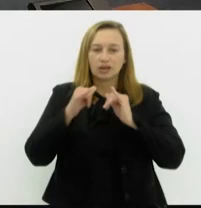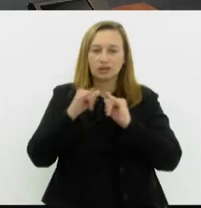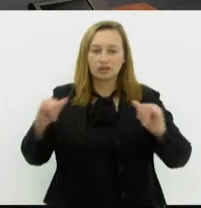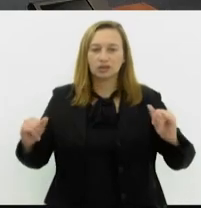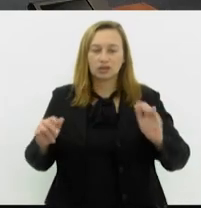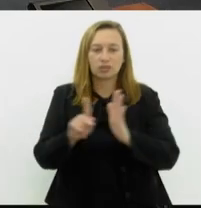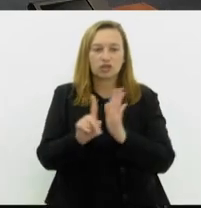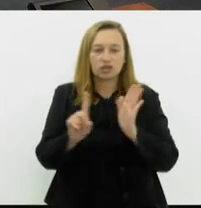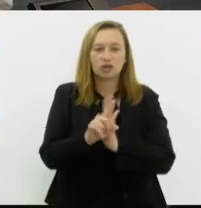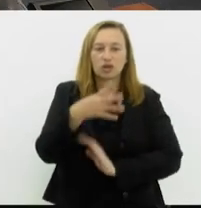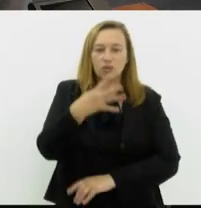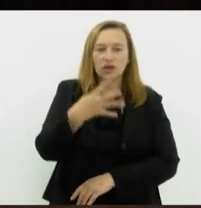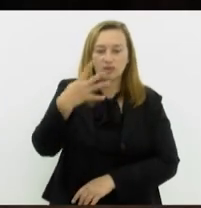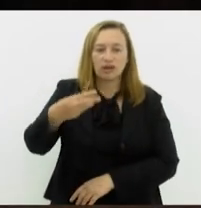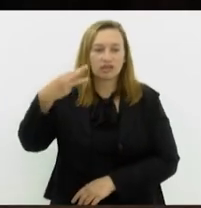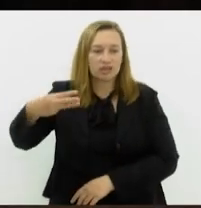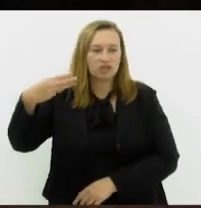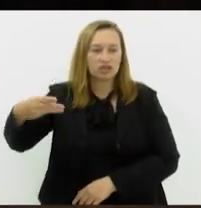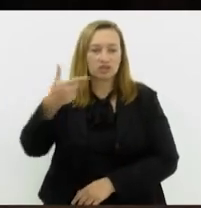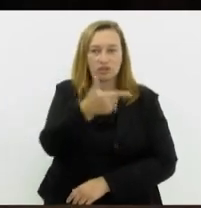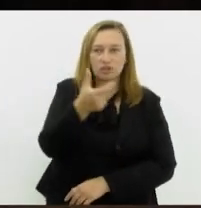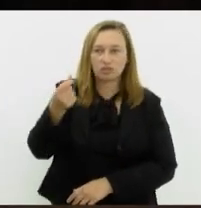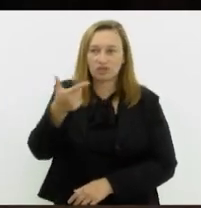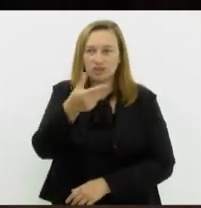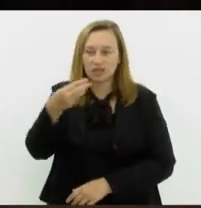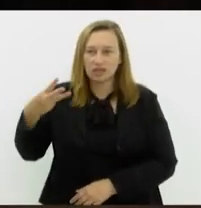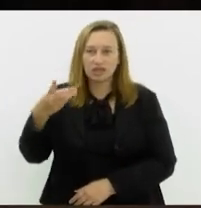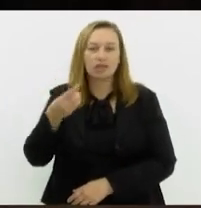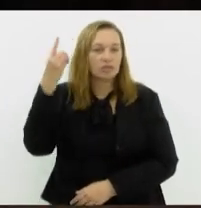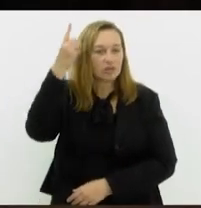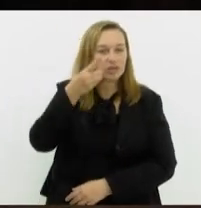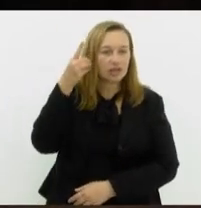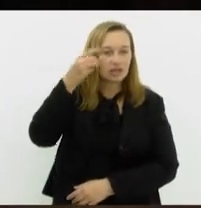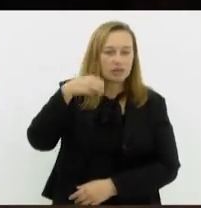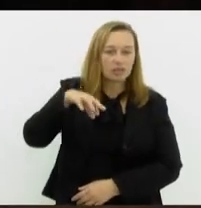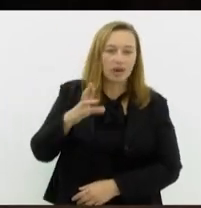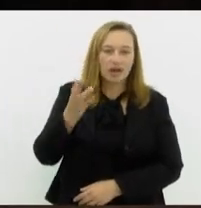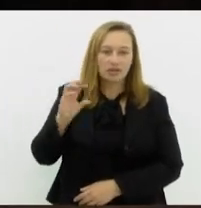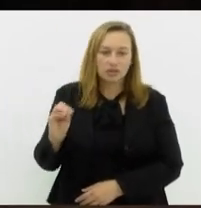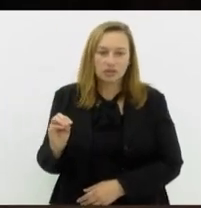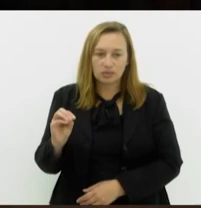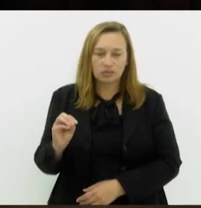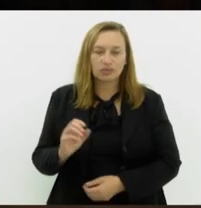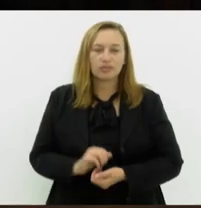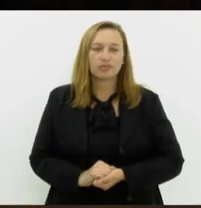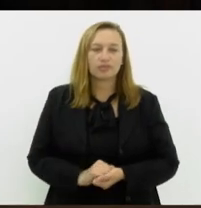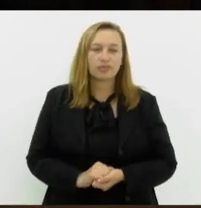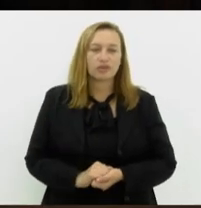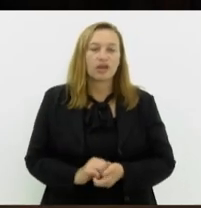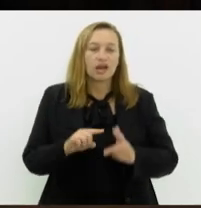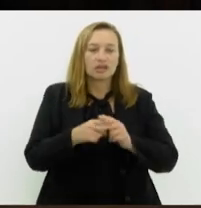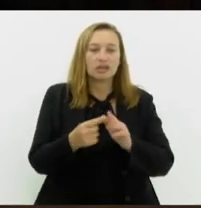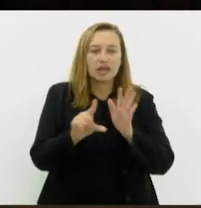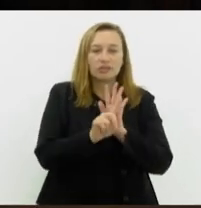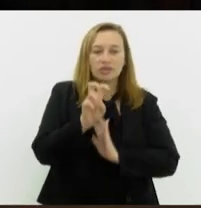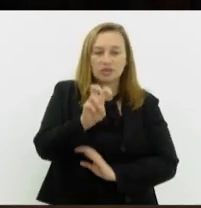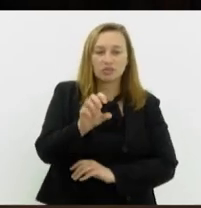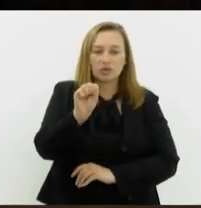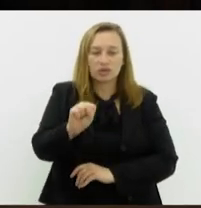Anuncio o projeto de lei número 433 de 2023, de autoria do deputado Márcio Canella, que altera a